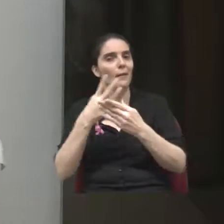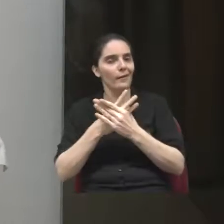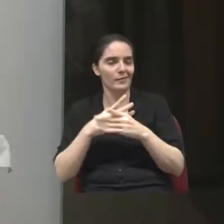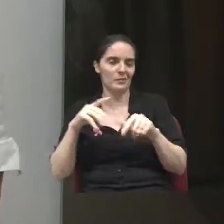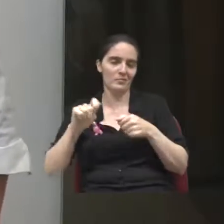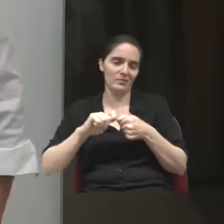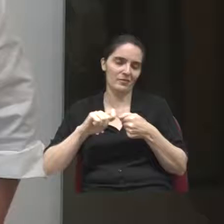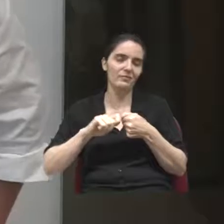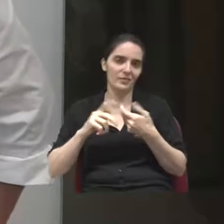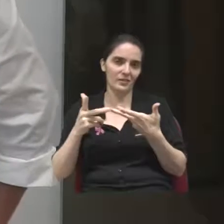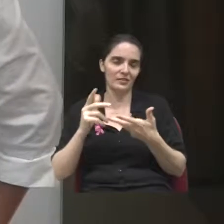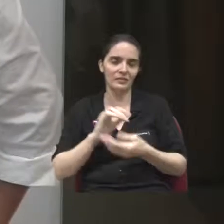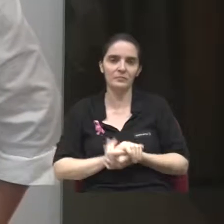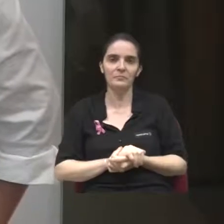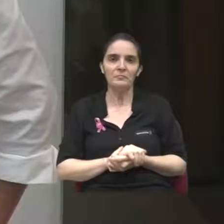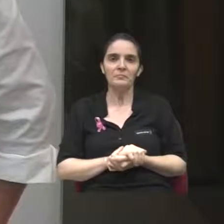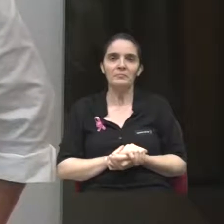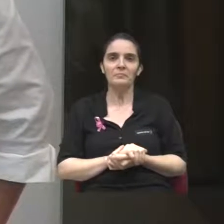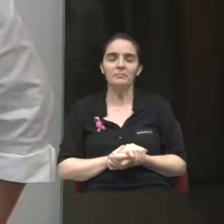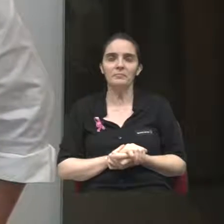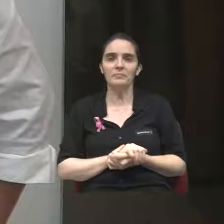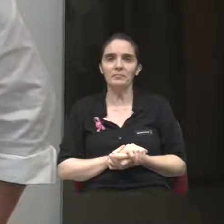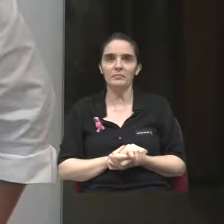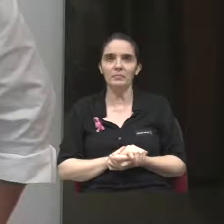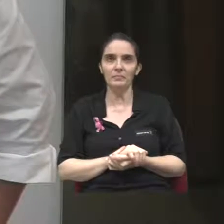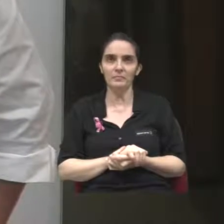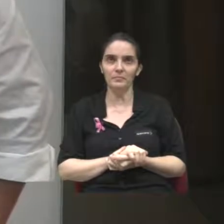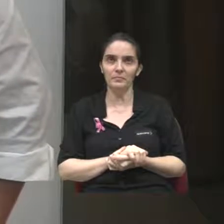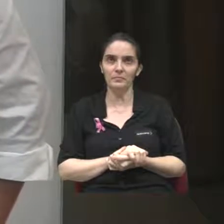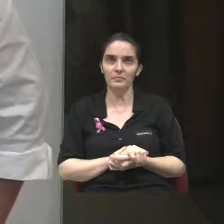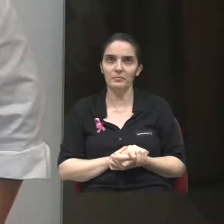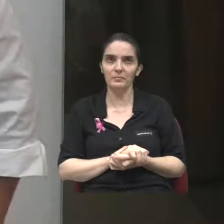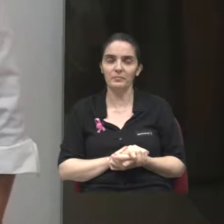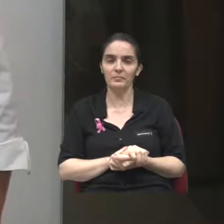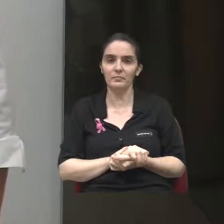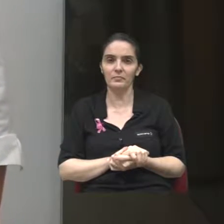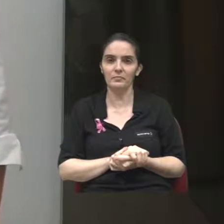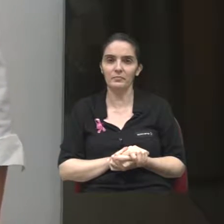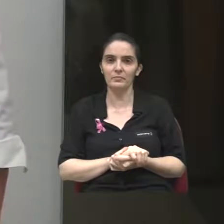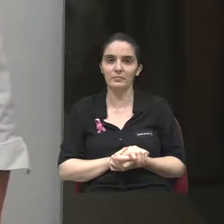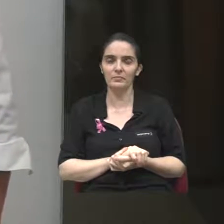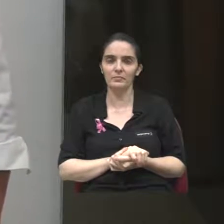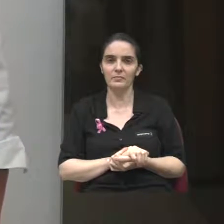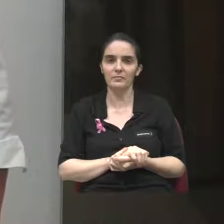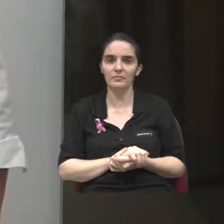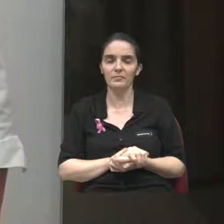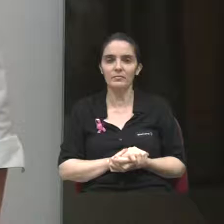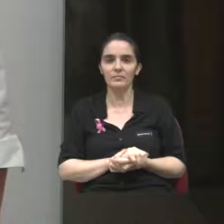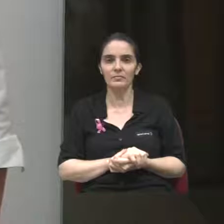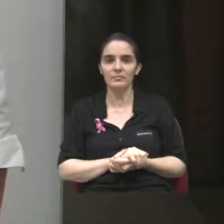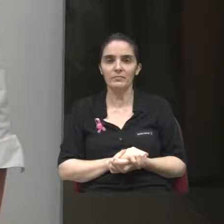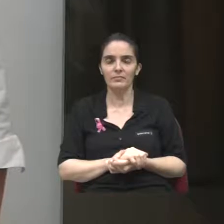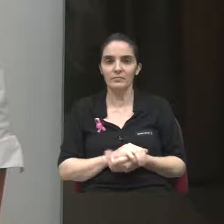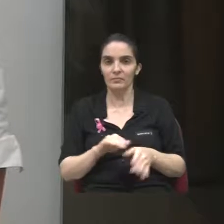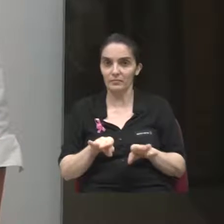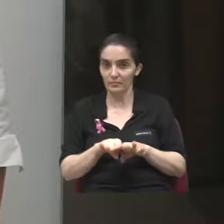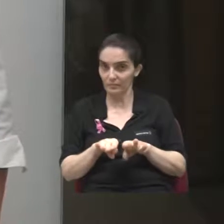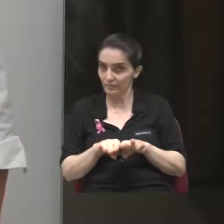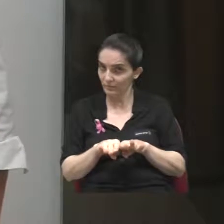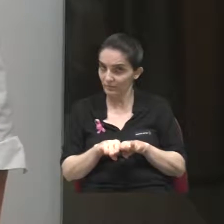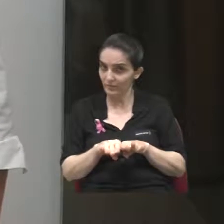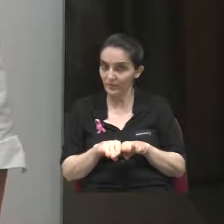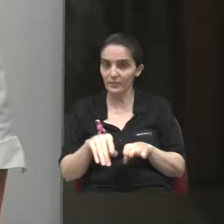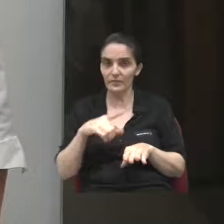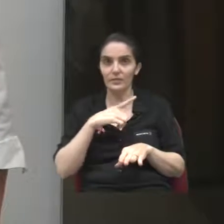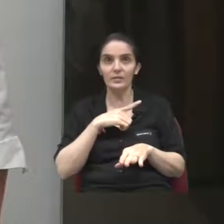por aprovação de todos, e que já é uma realidade. Gostaria aqui de... Tem uma moção até